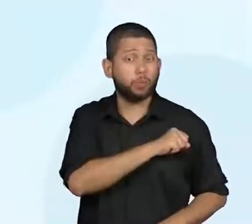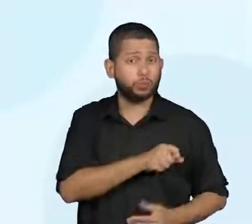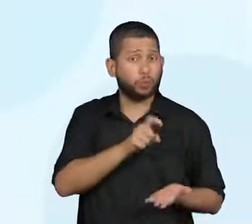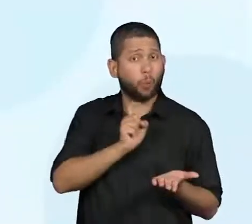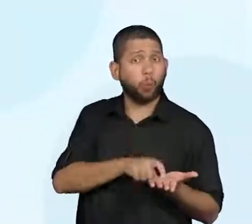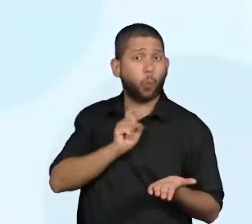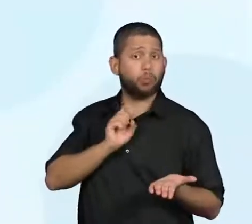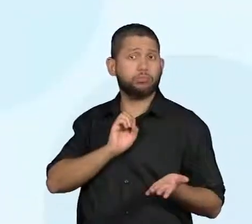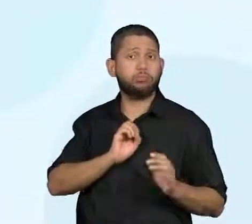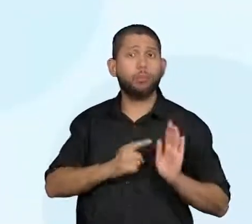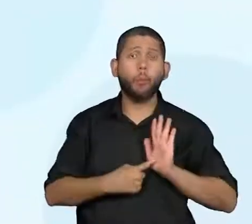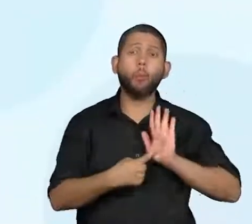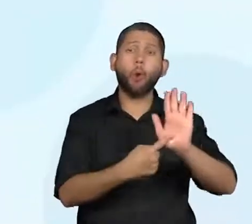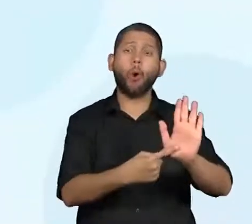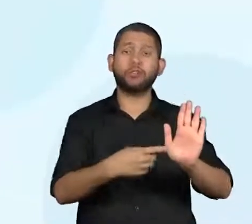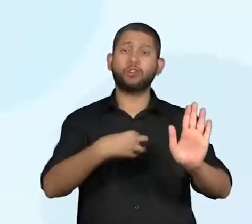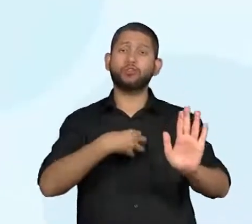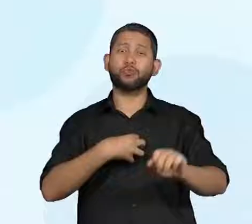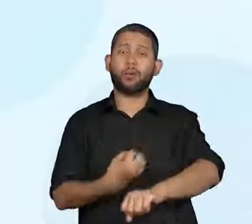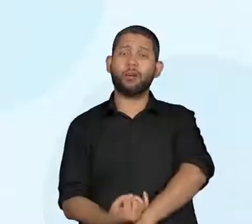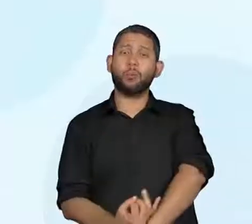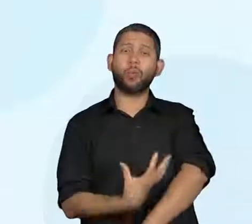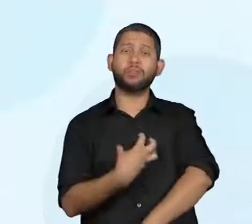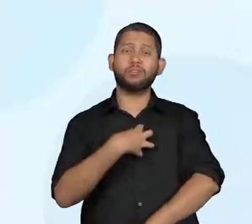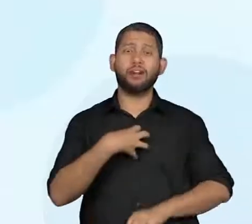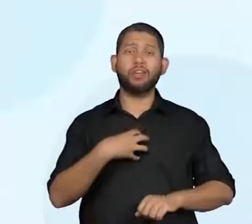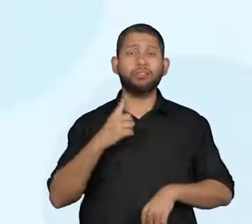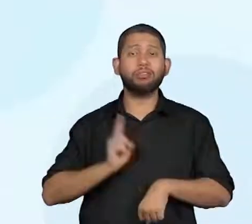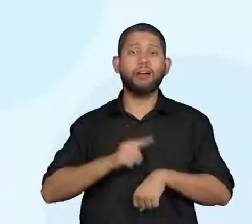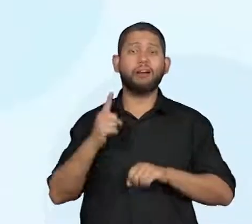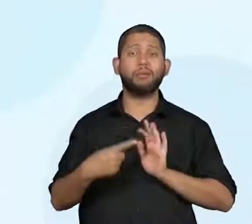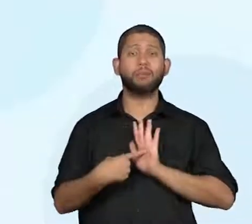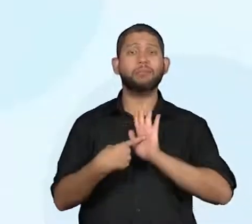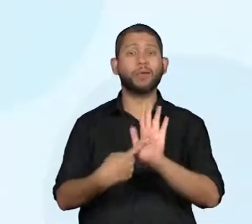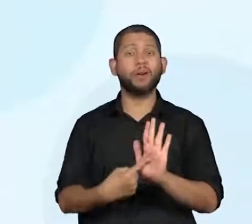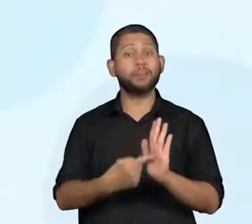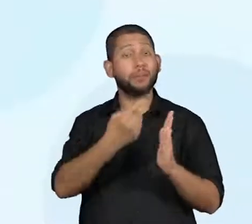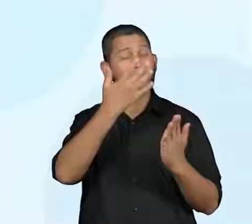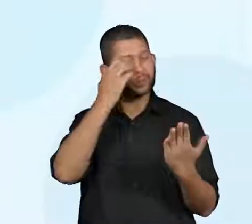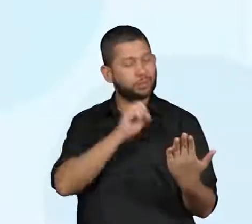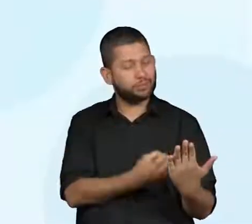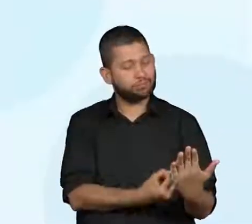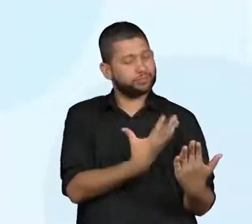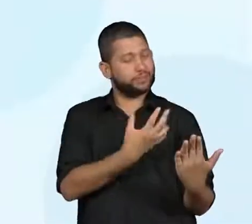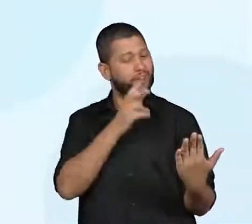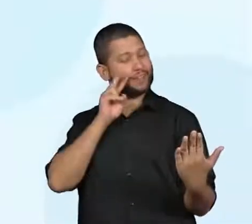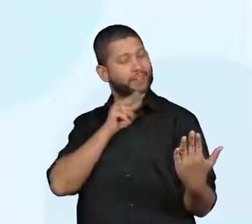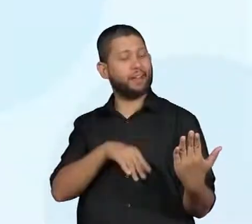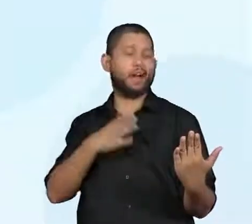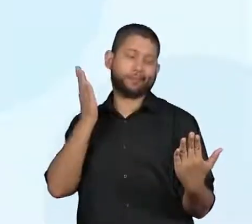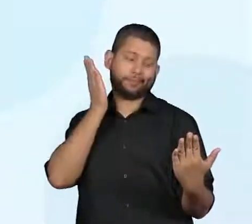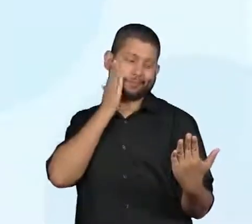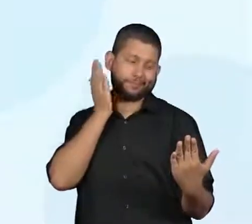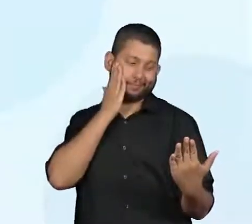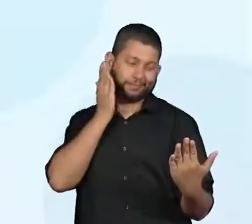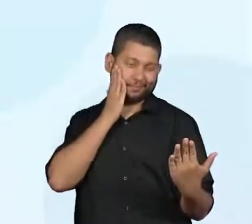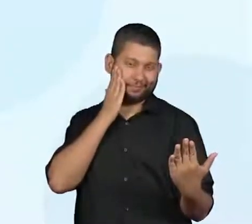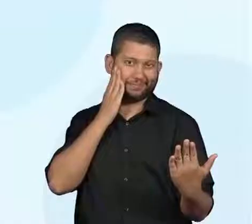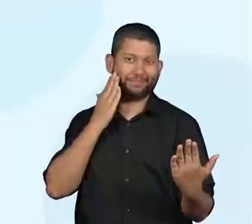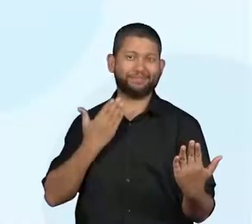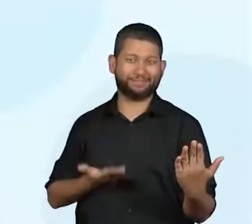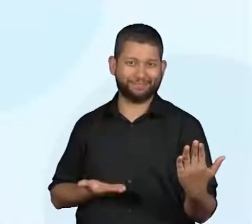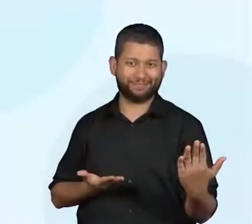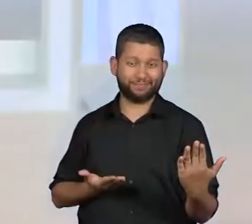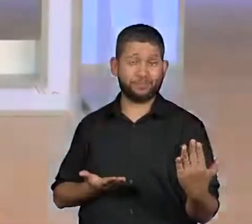e demonstrar nossa reação para quem recebe o emoji. Essa